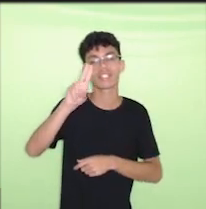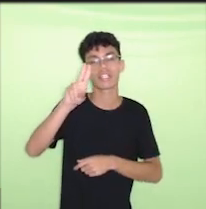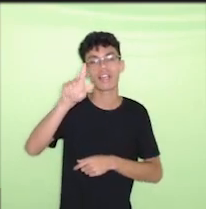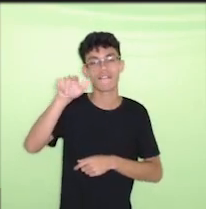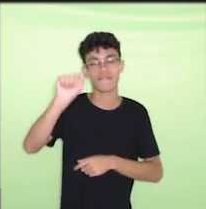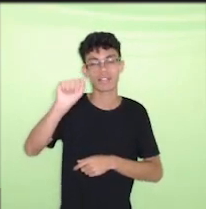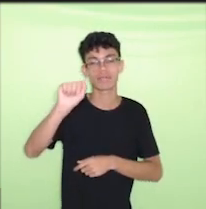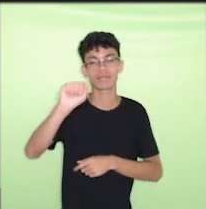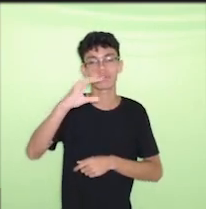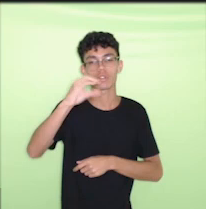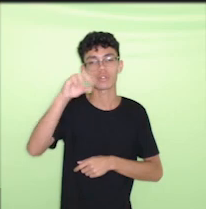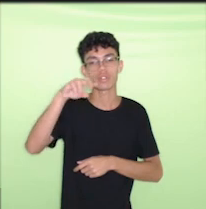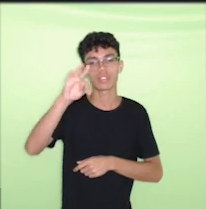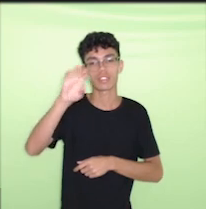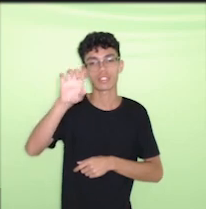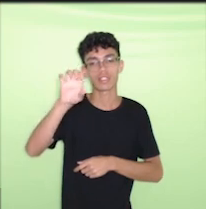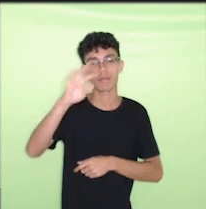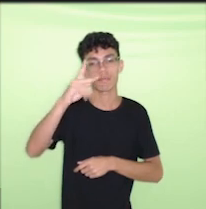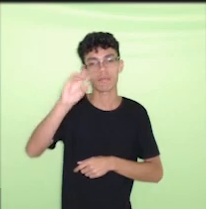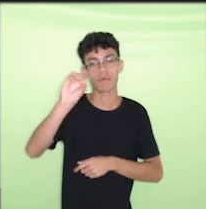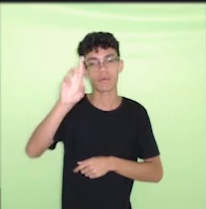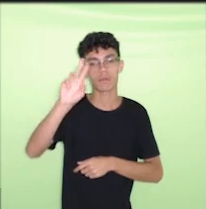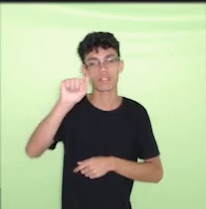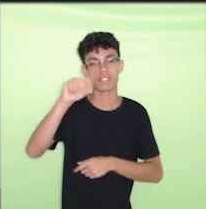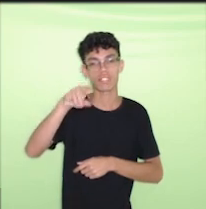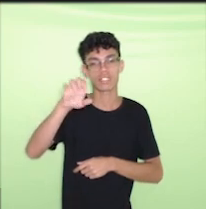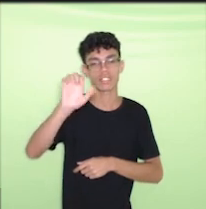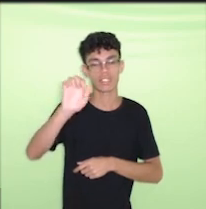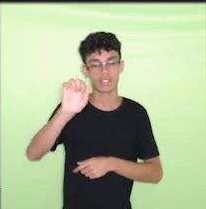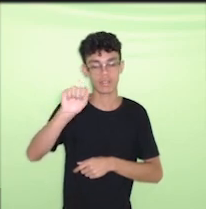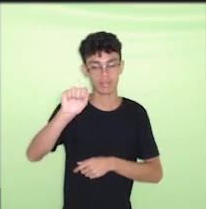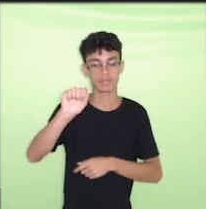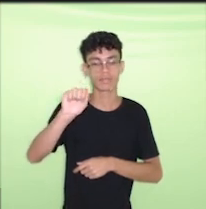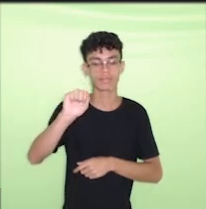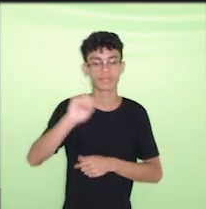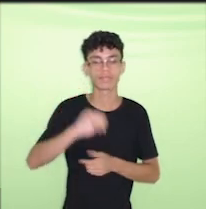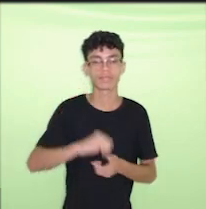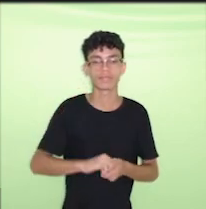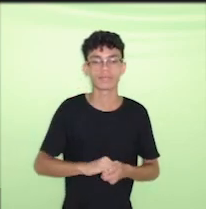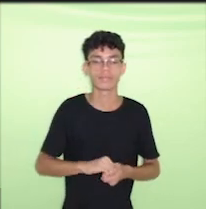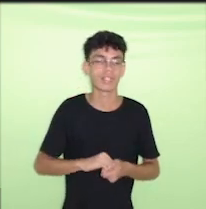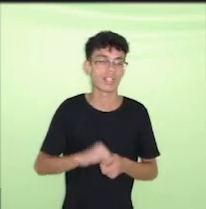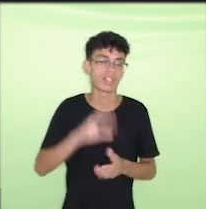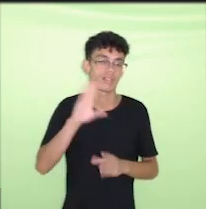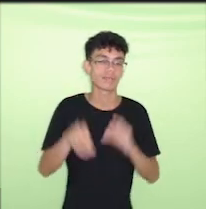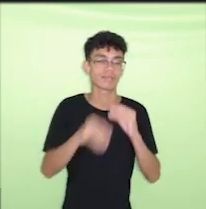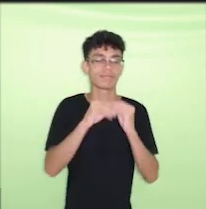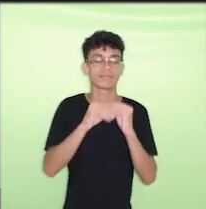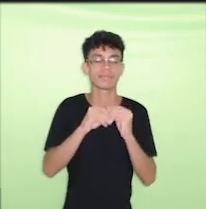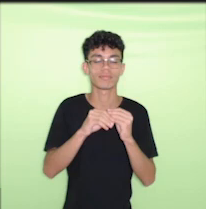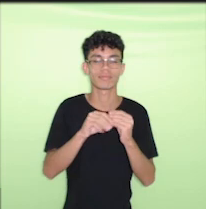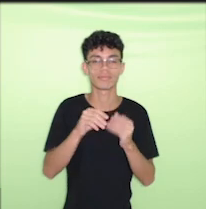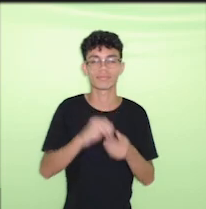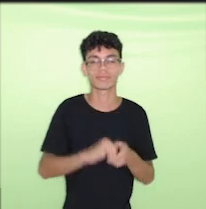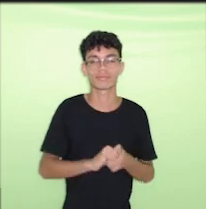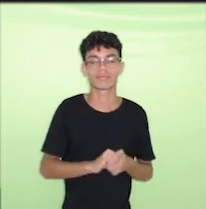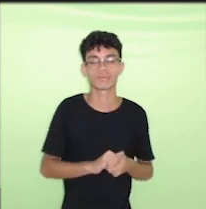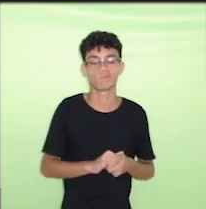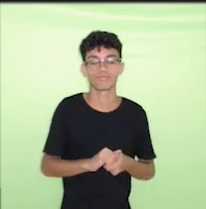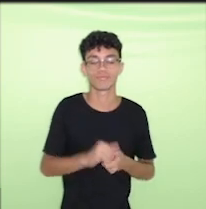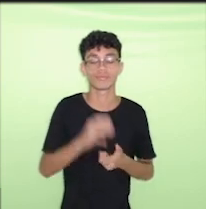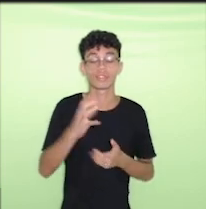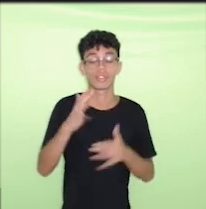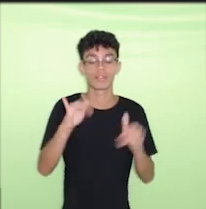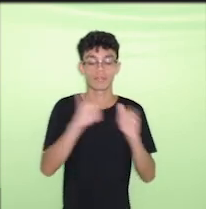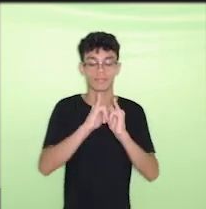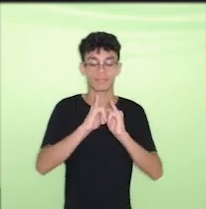muito contemporânea, e para falar de assuntos contemporâneos. Então, eu só tenho isso a acrescentar, mais nada. Eu queria falar uma